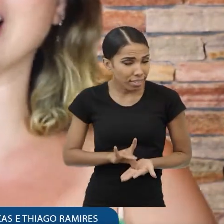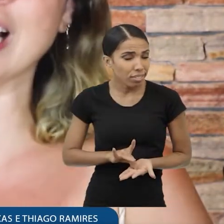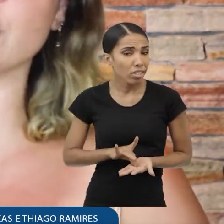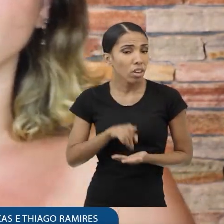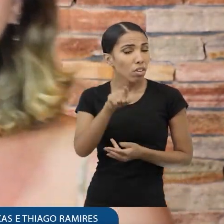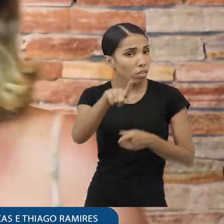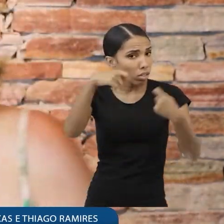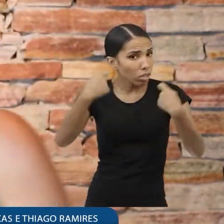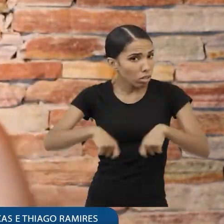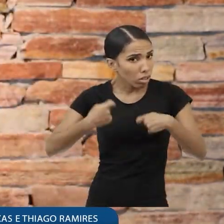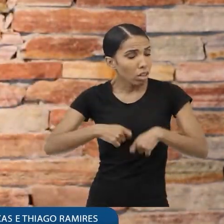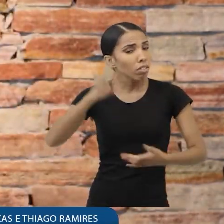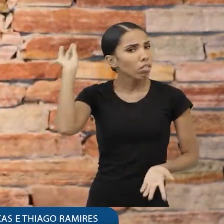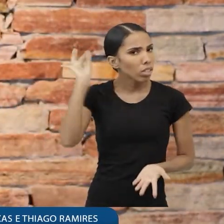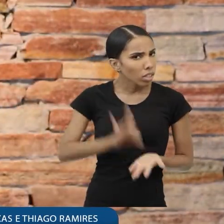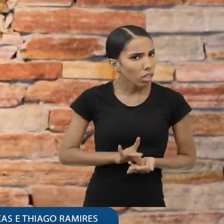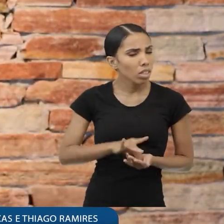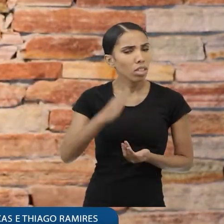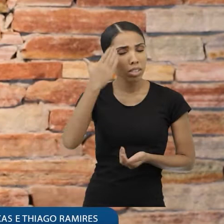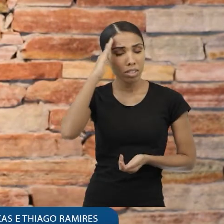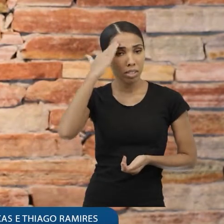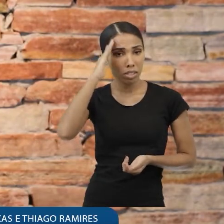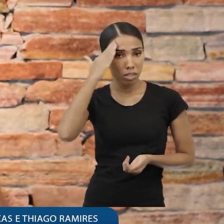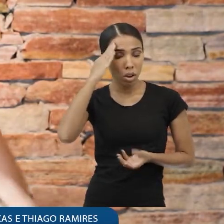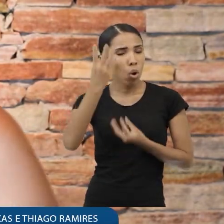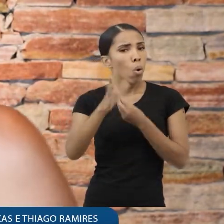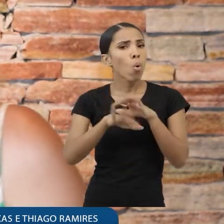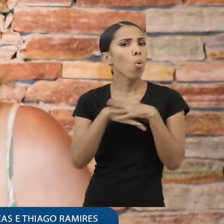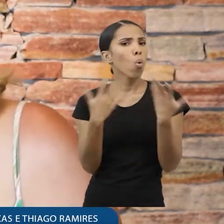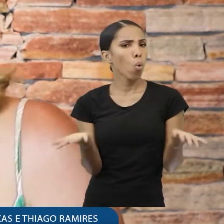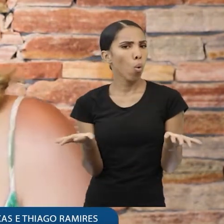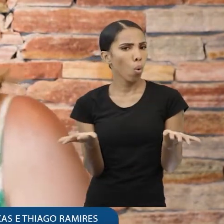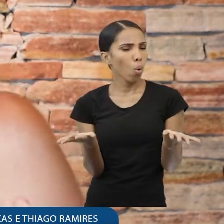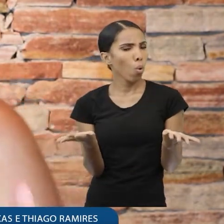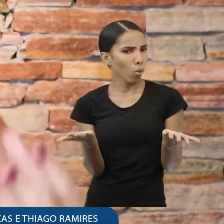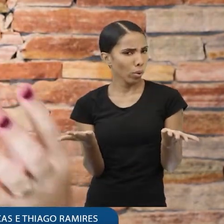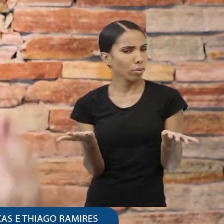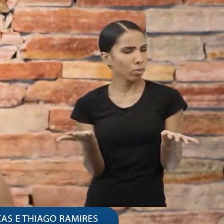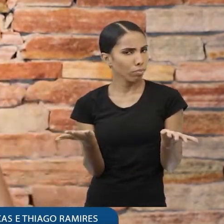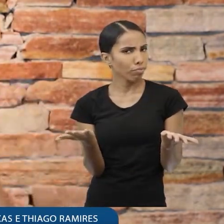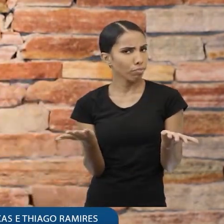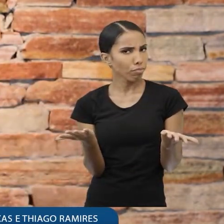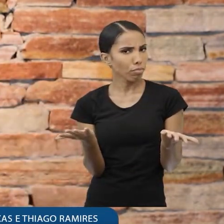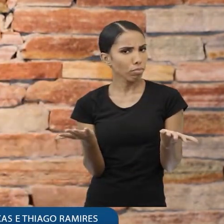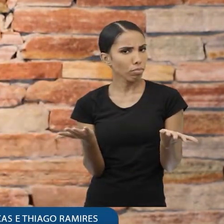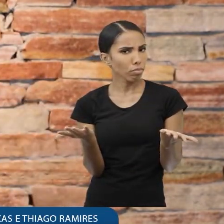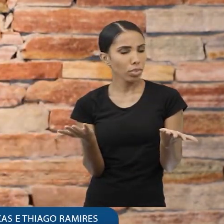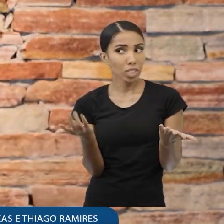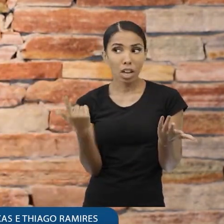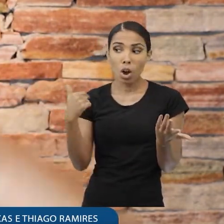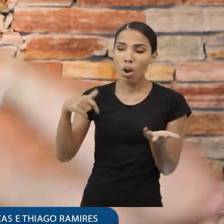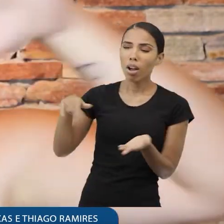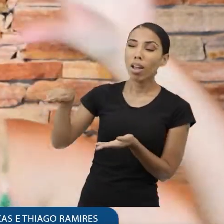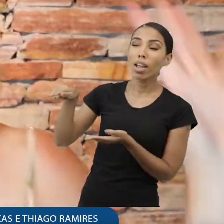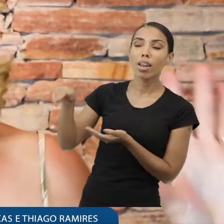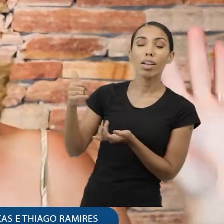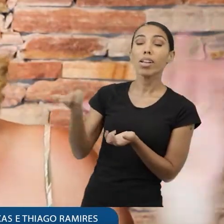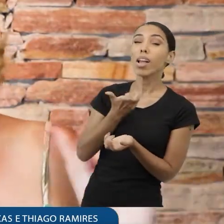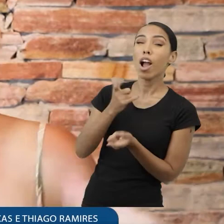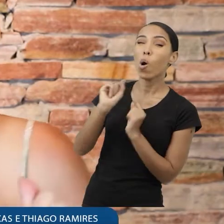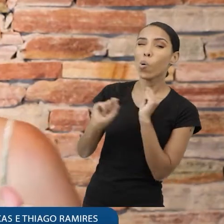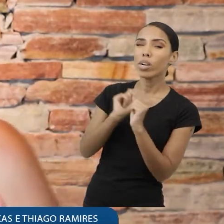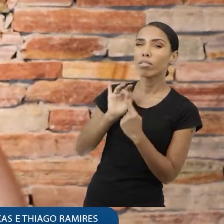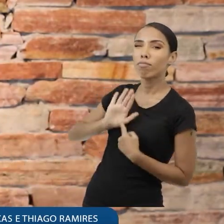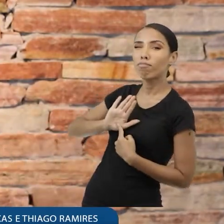Na verdade, você precisa, de fato, entender qual é a contrapartida que enche os olhos